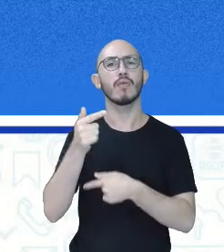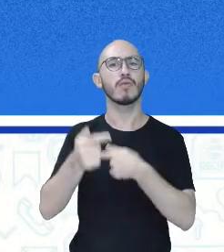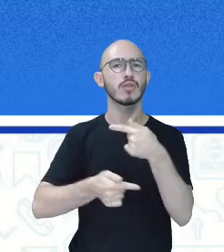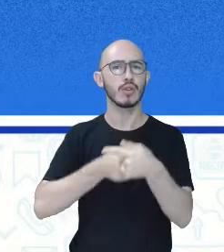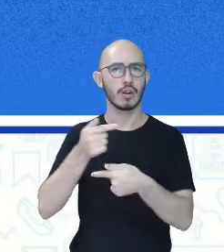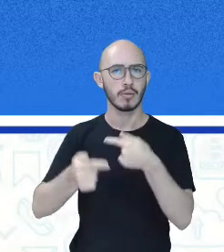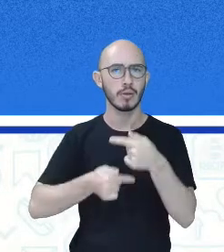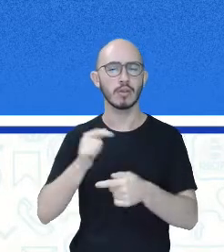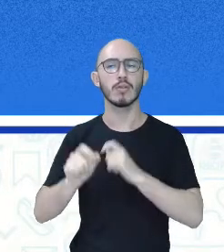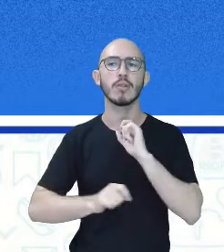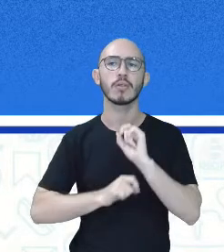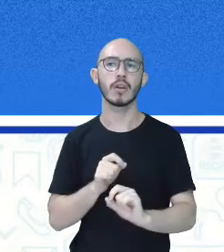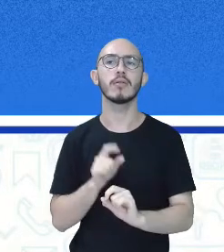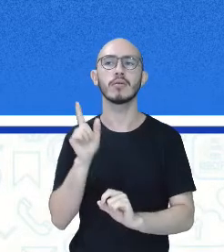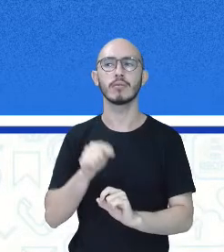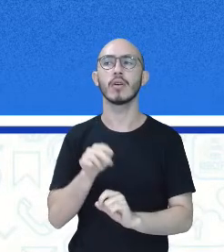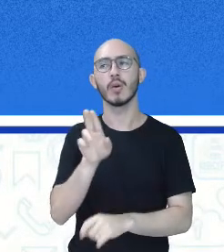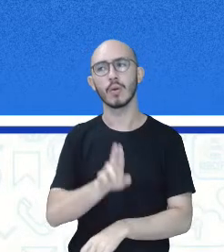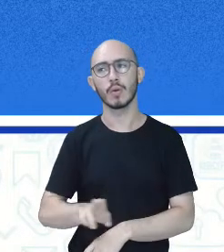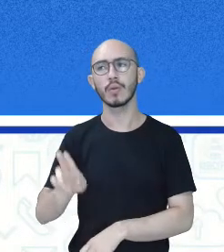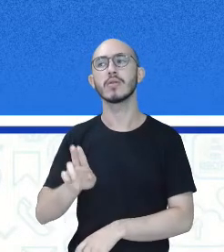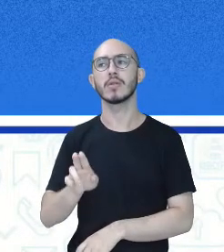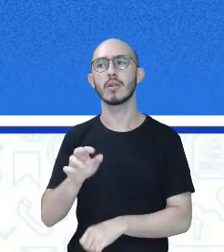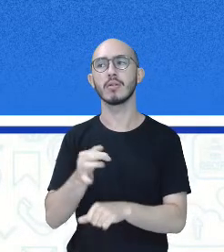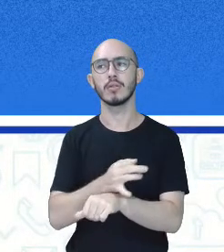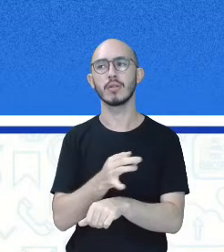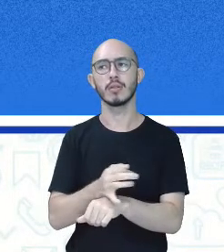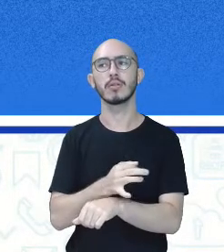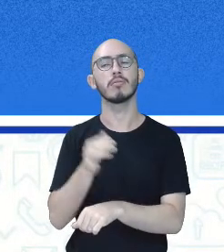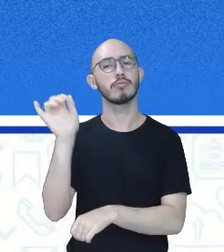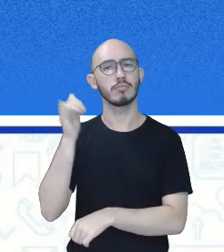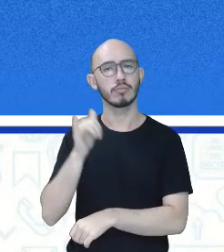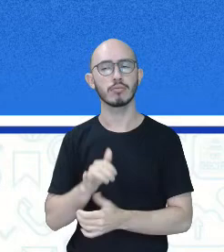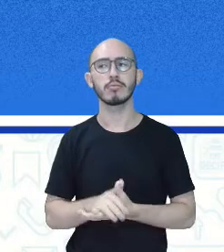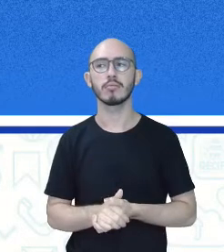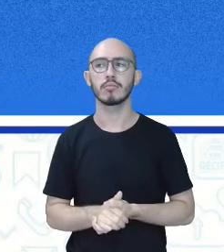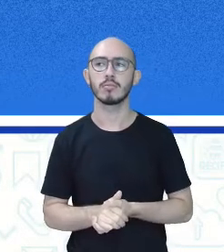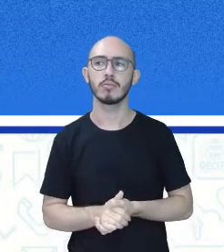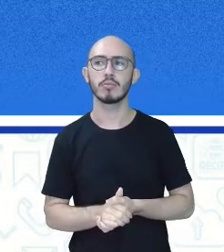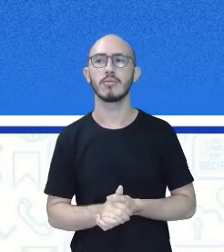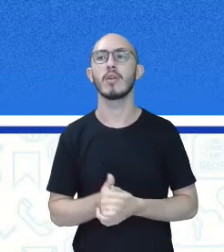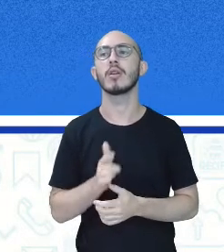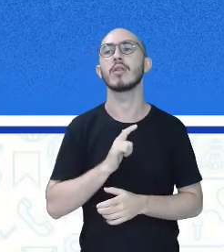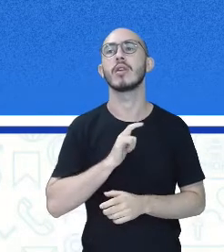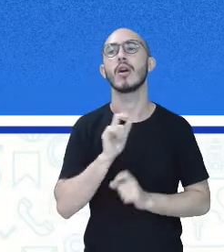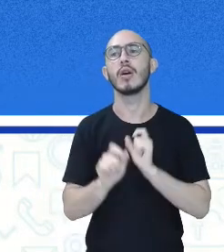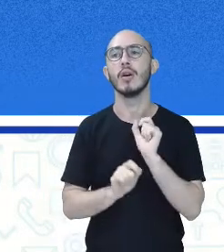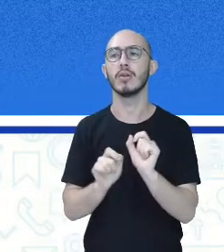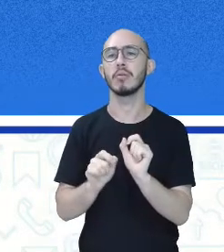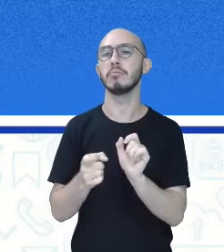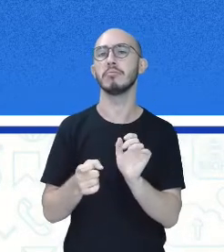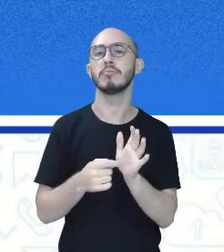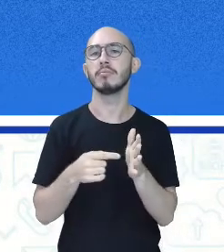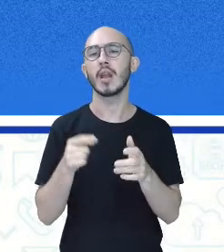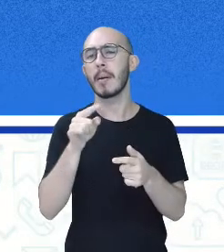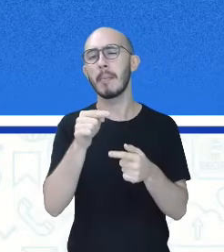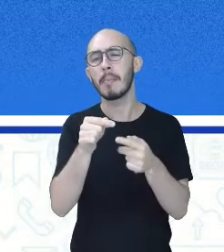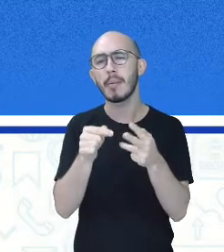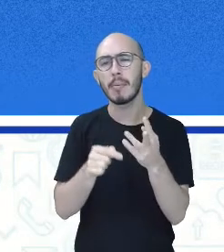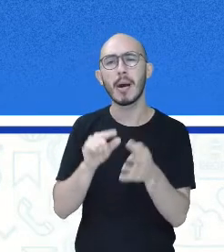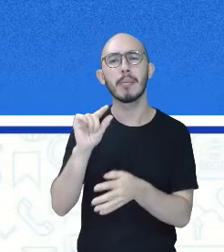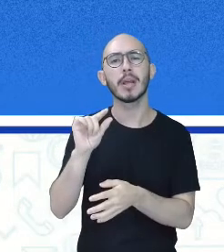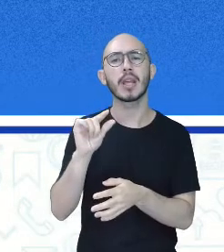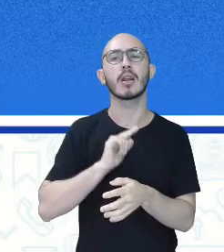funcionamento baseado no uso de resistência elétrica, por meio de pequenos dispositivos que são chamados